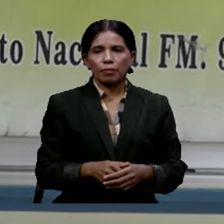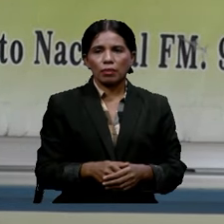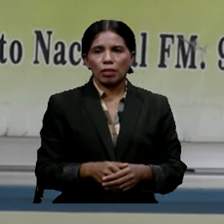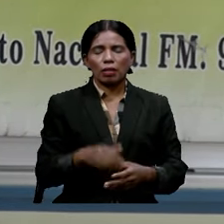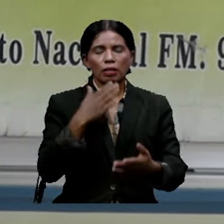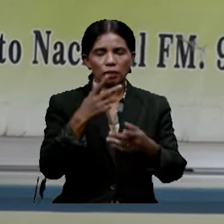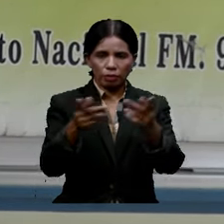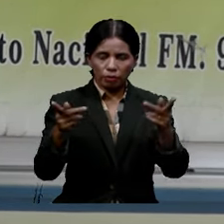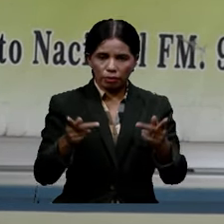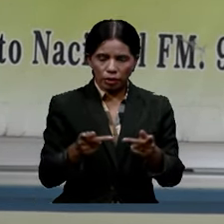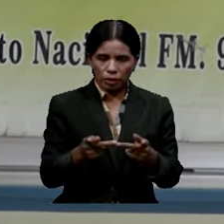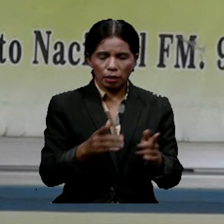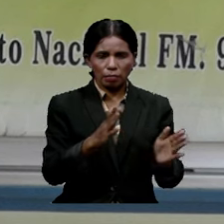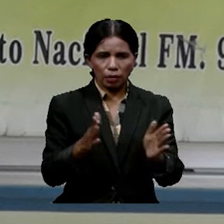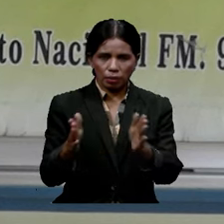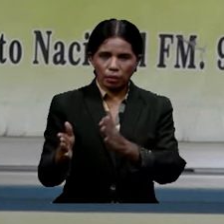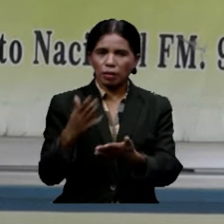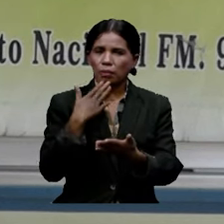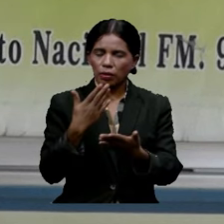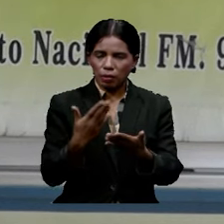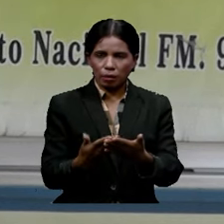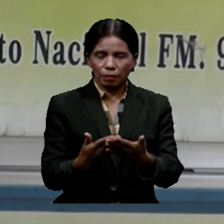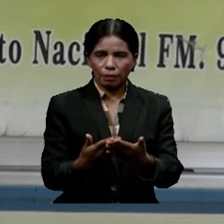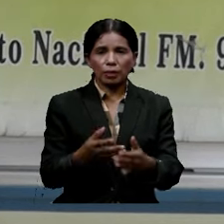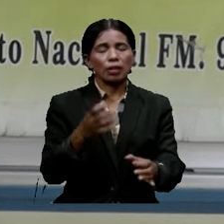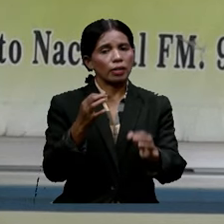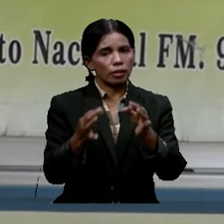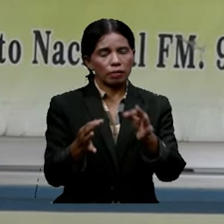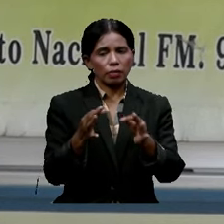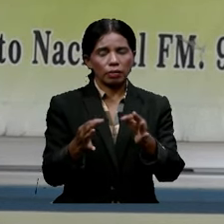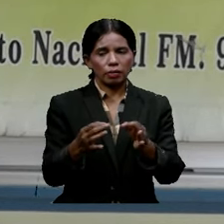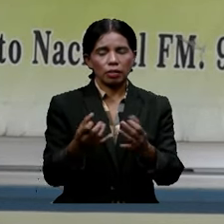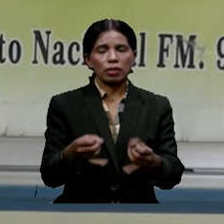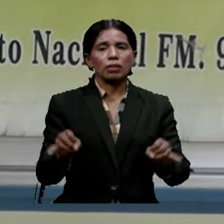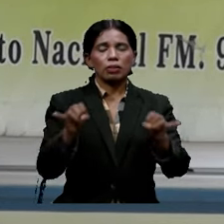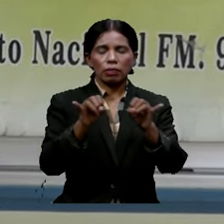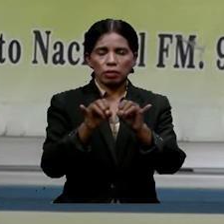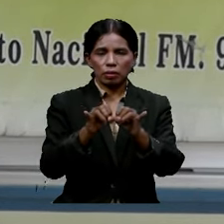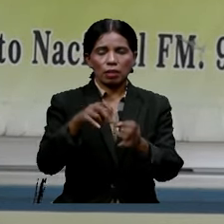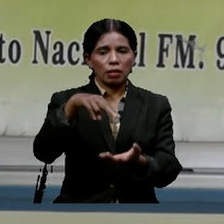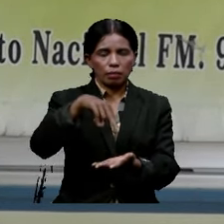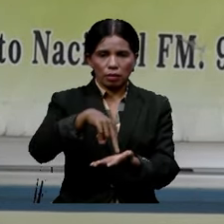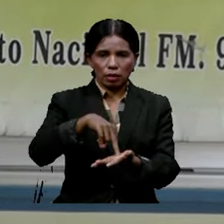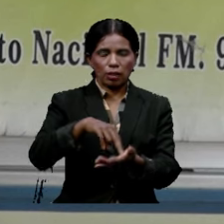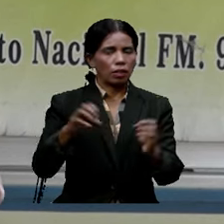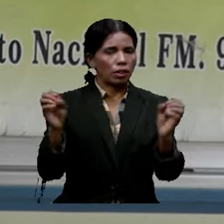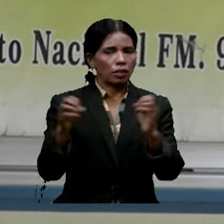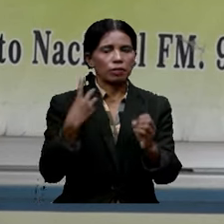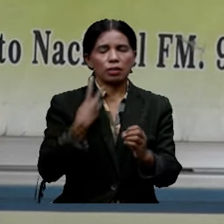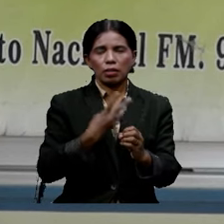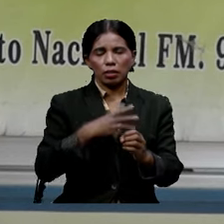condições, e tem que preparar recursos neve diak, para quando Instituto Serné hamrik, laos ita tu